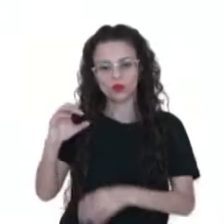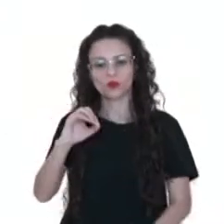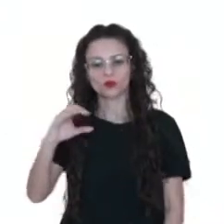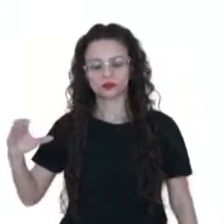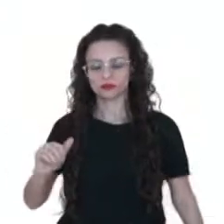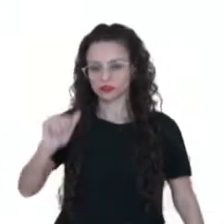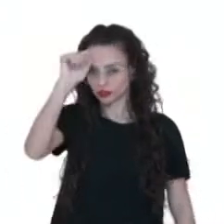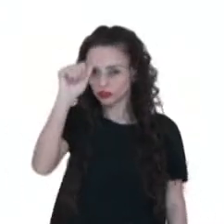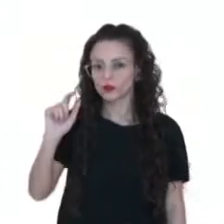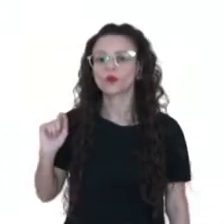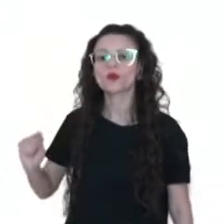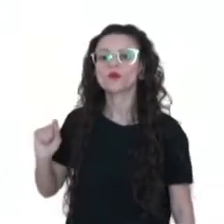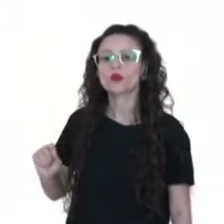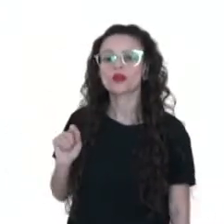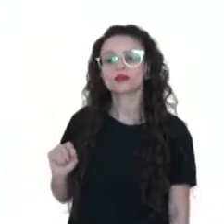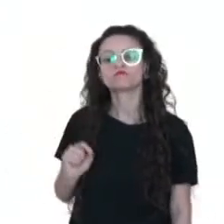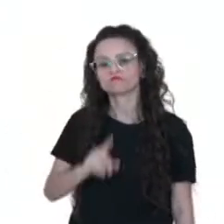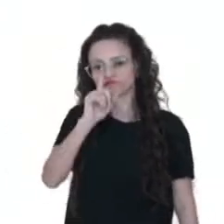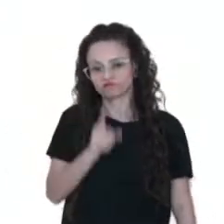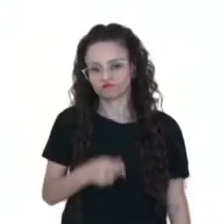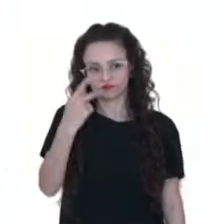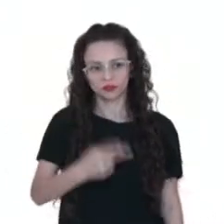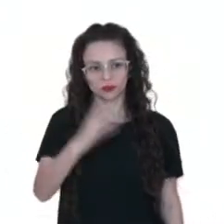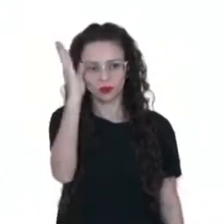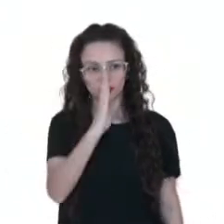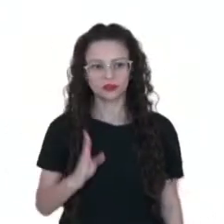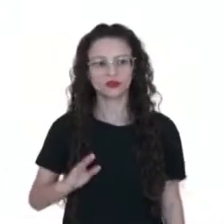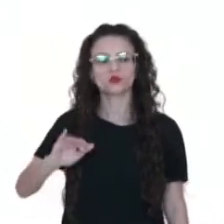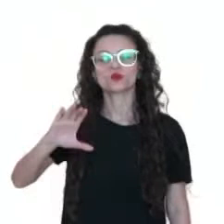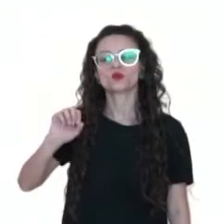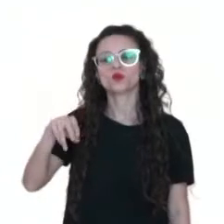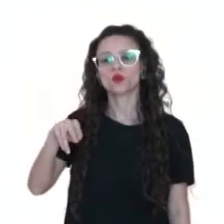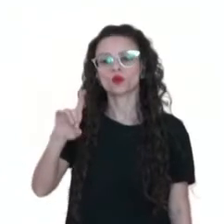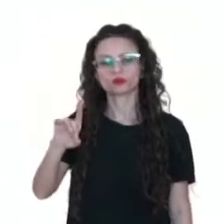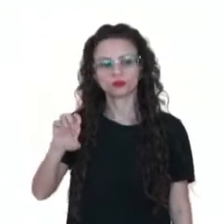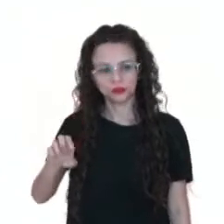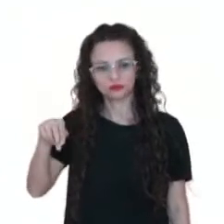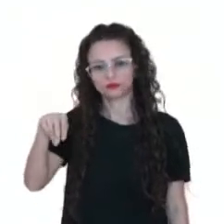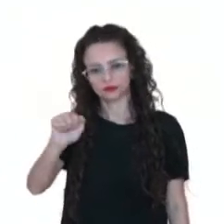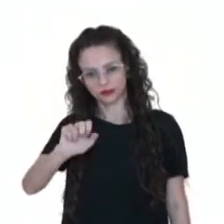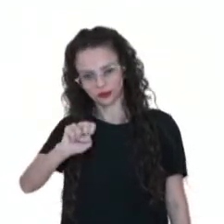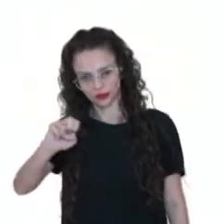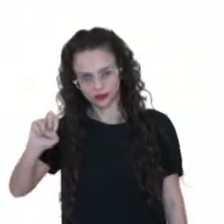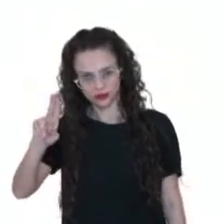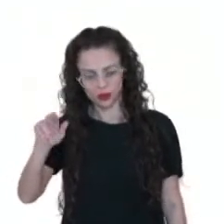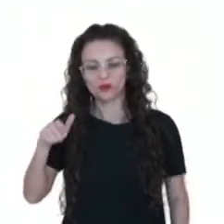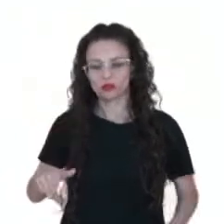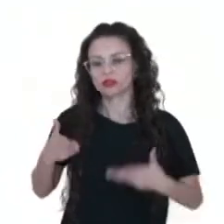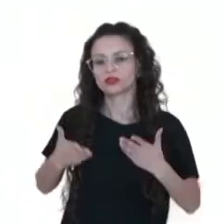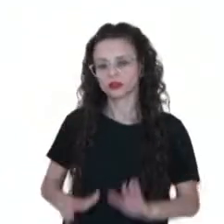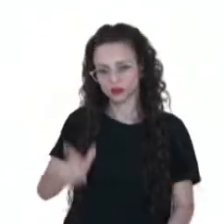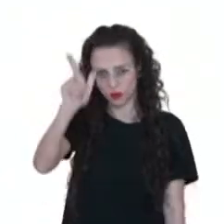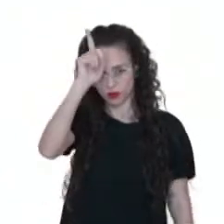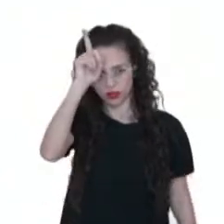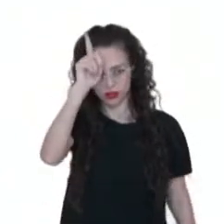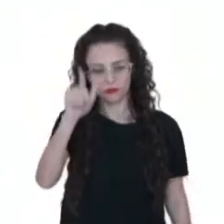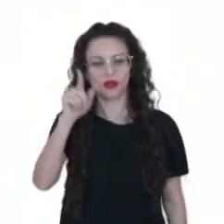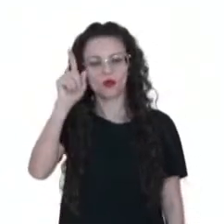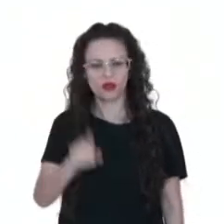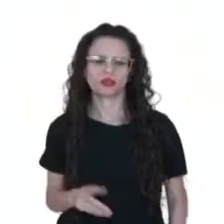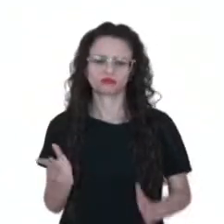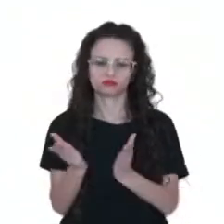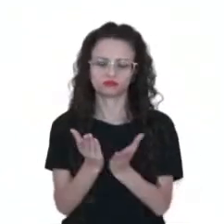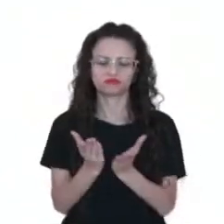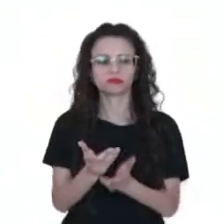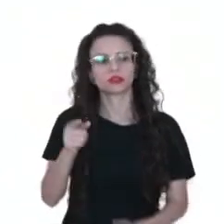Ocidentais enviou ao Brasil o conde João Maurício de Nassau, nascido na Alemanha e de formação protestante,